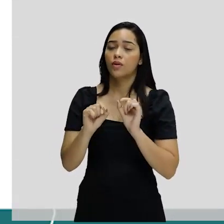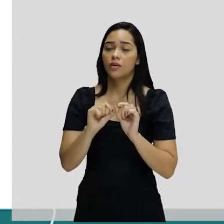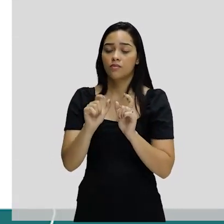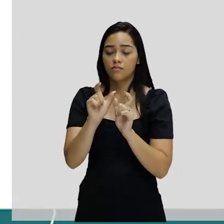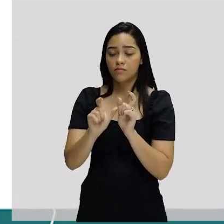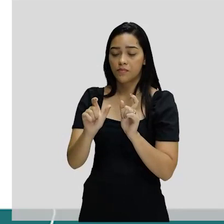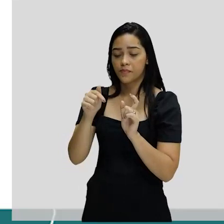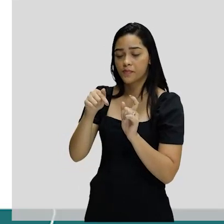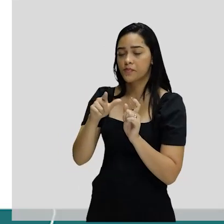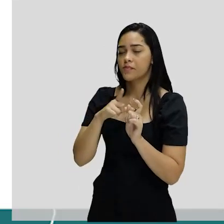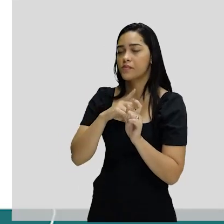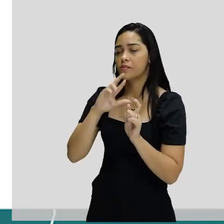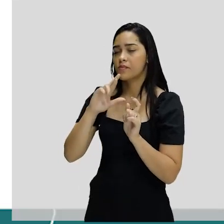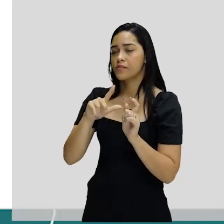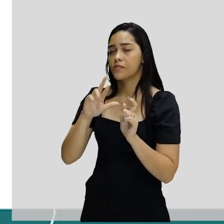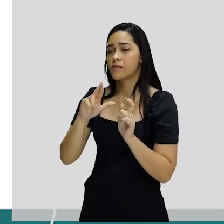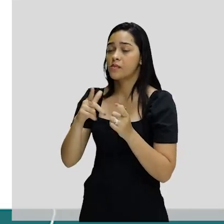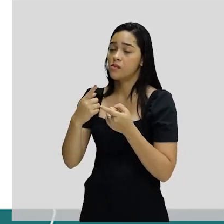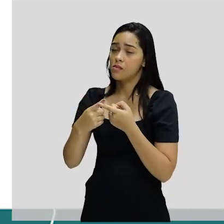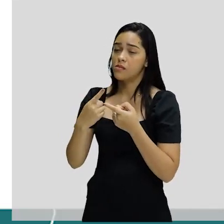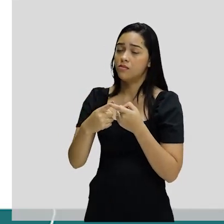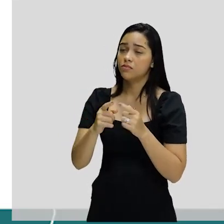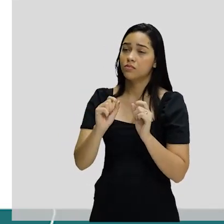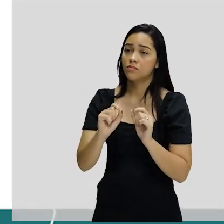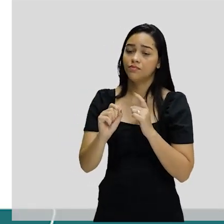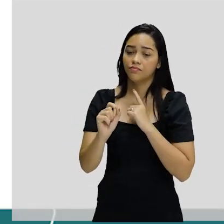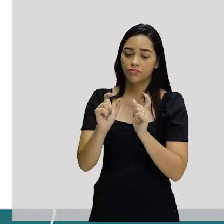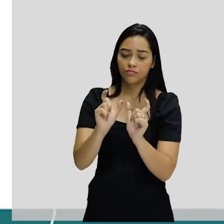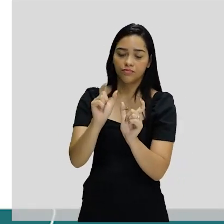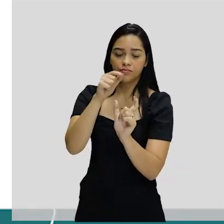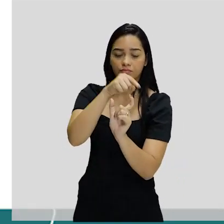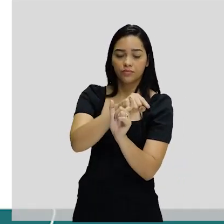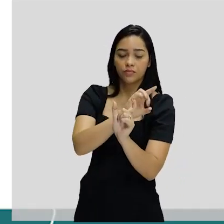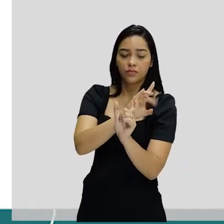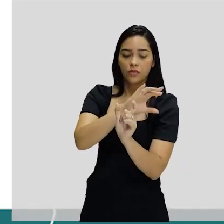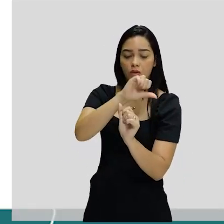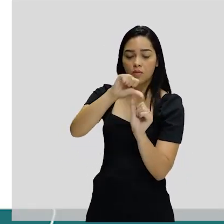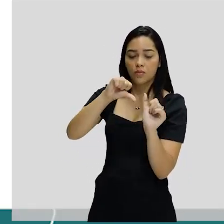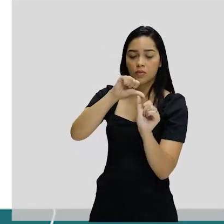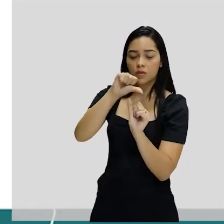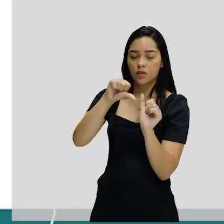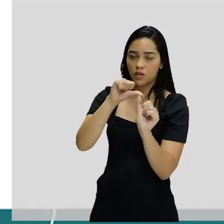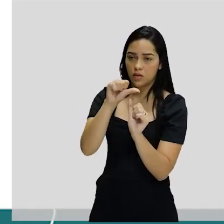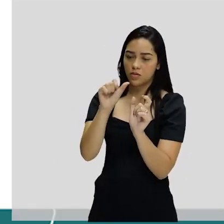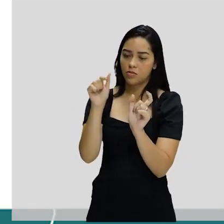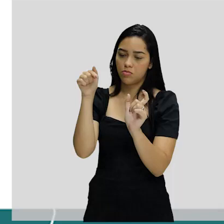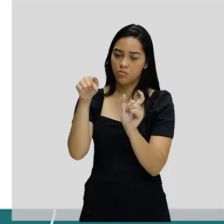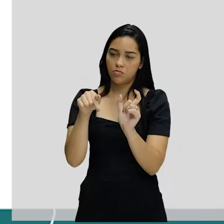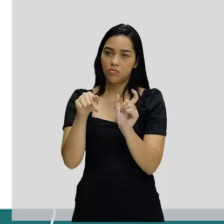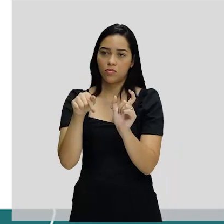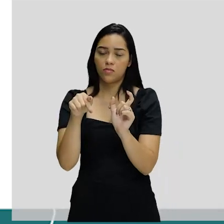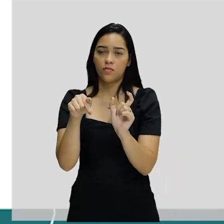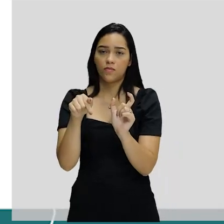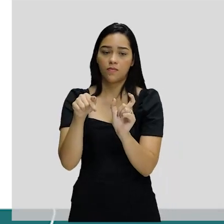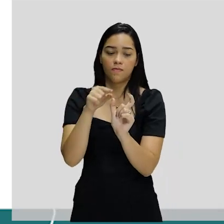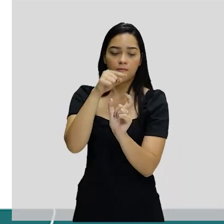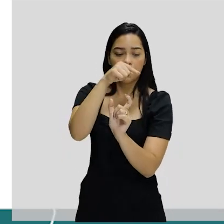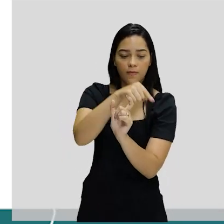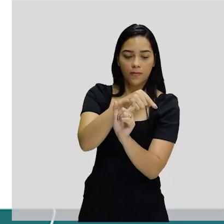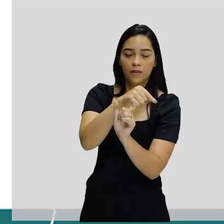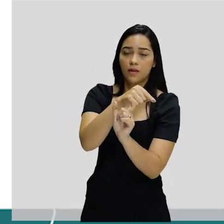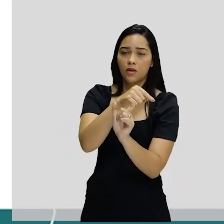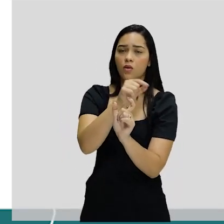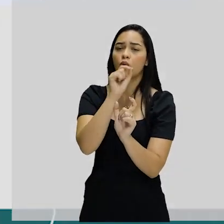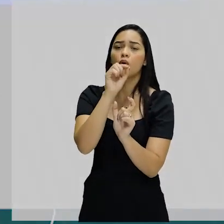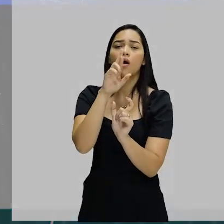radicais diferentes, né? Porque eu posso fazer essa distinção apenas mudando a terminação da palavra, mantendo o radical.